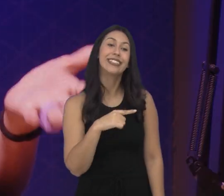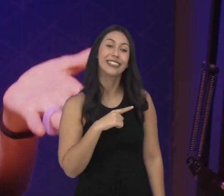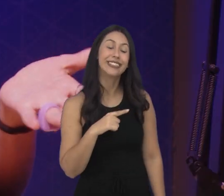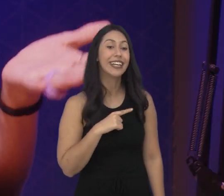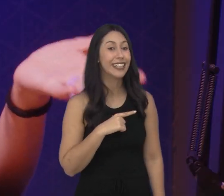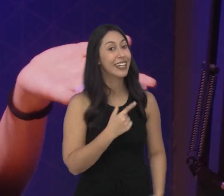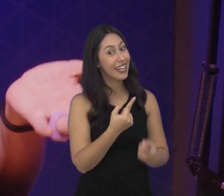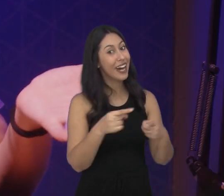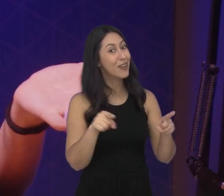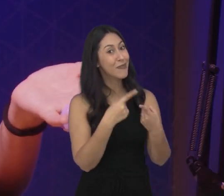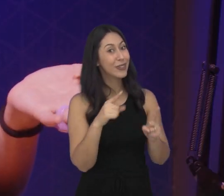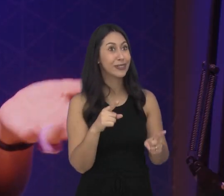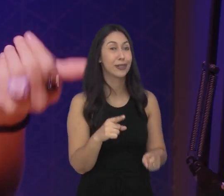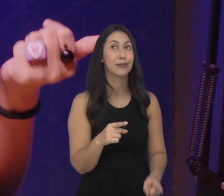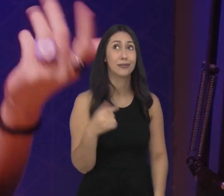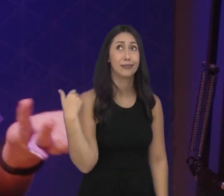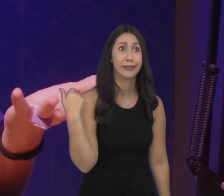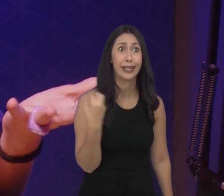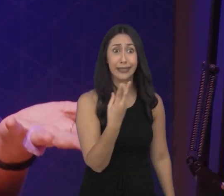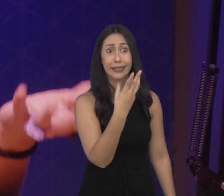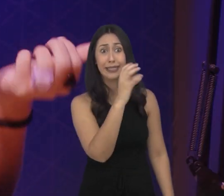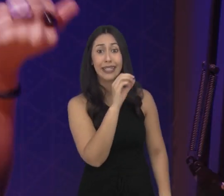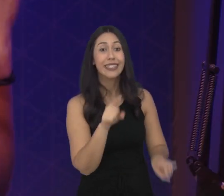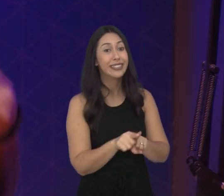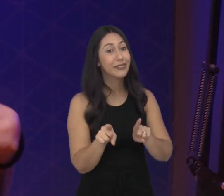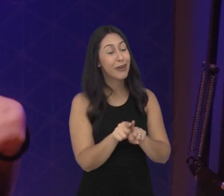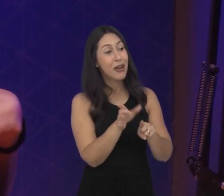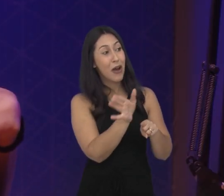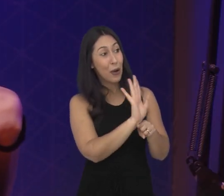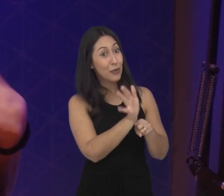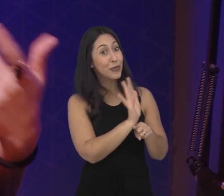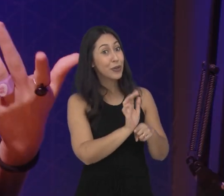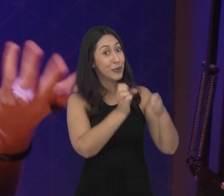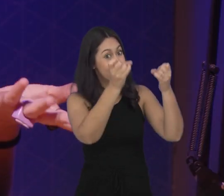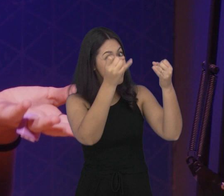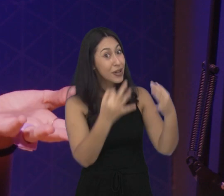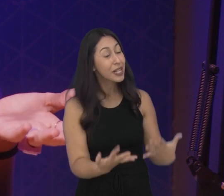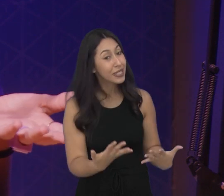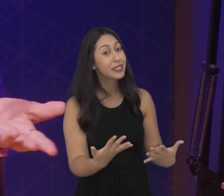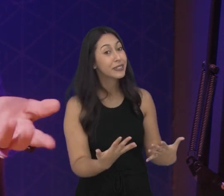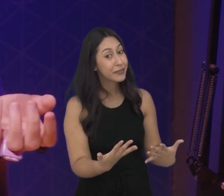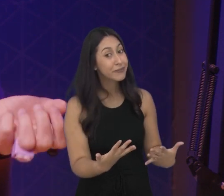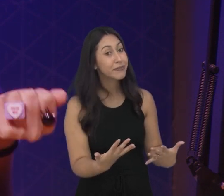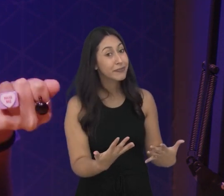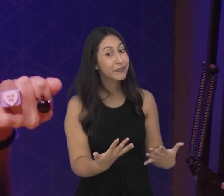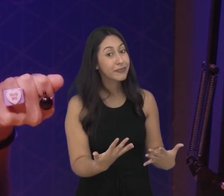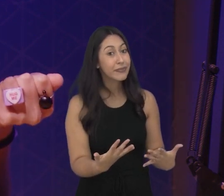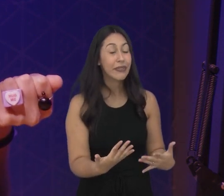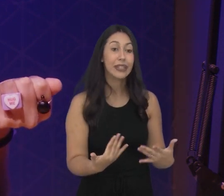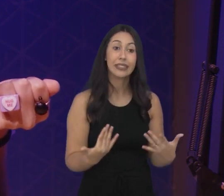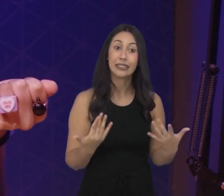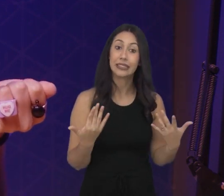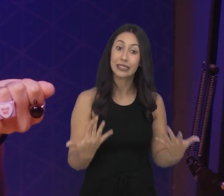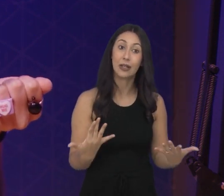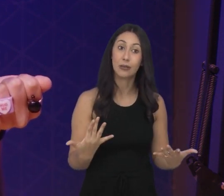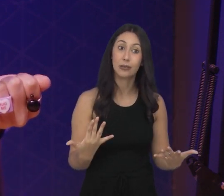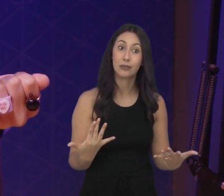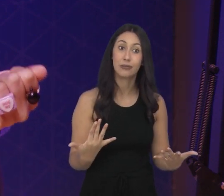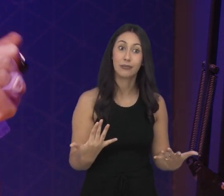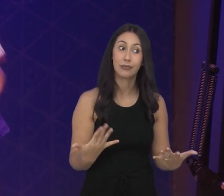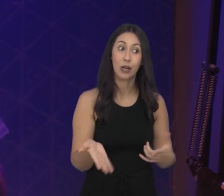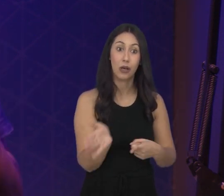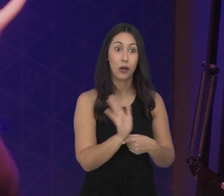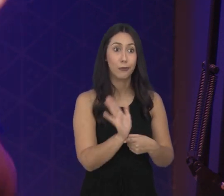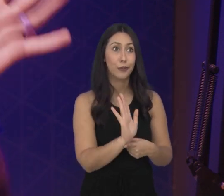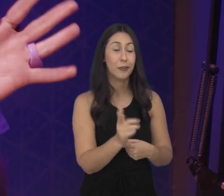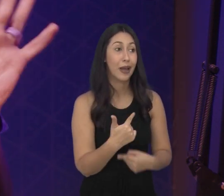Exatamente. A gente tem a música da Sandy, né? Aquela dos 30, e tem De Repente 30 que falam muito sobre isso, né? E De Repente 30